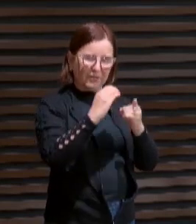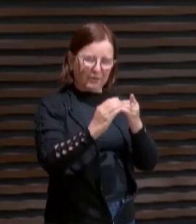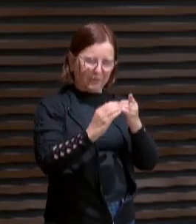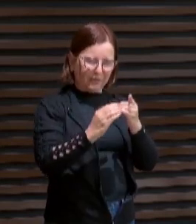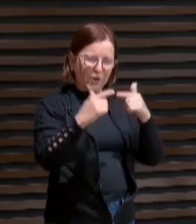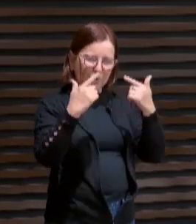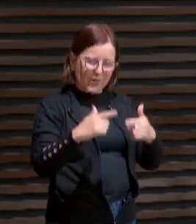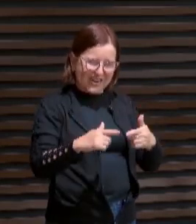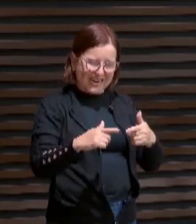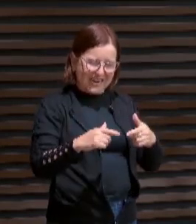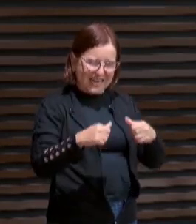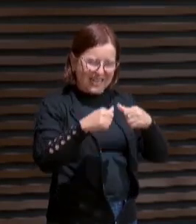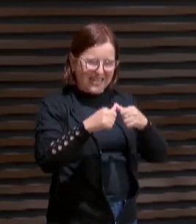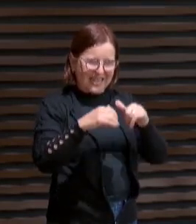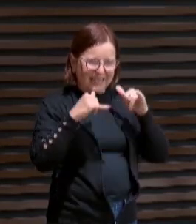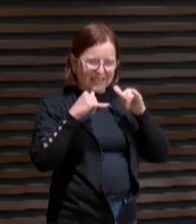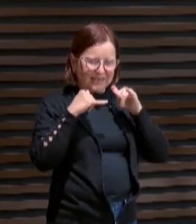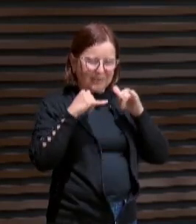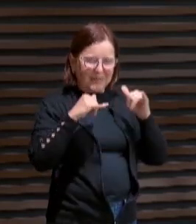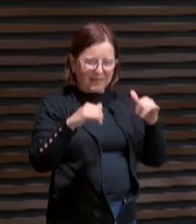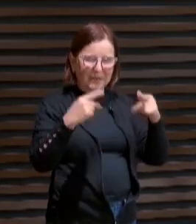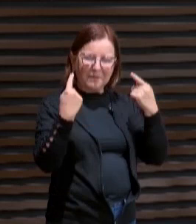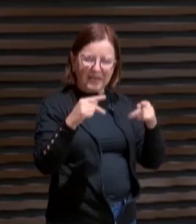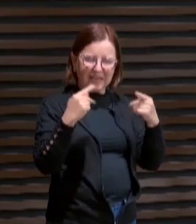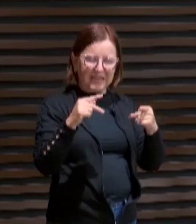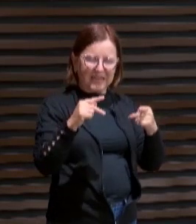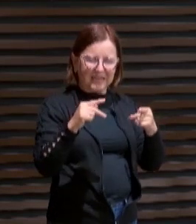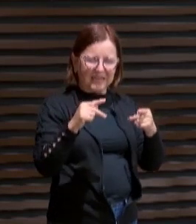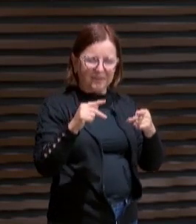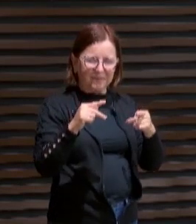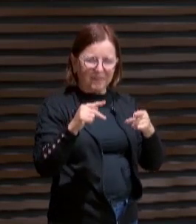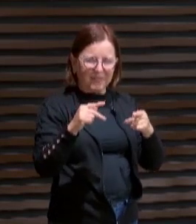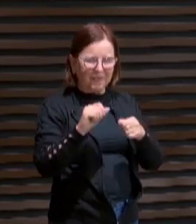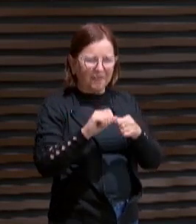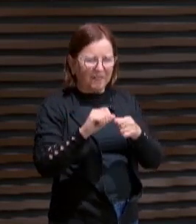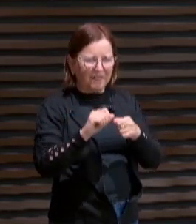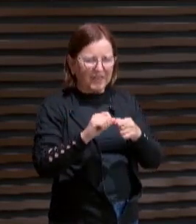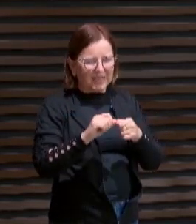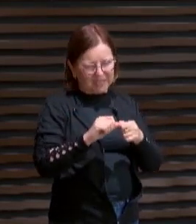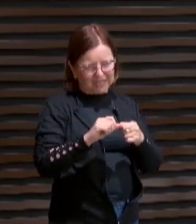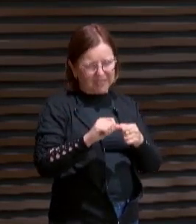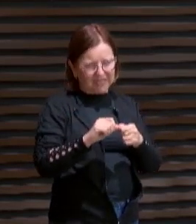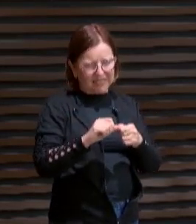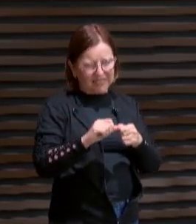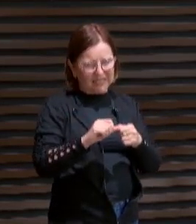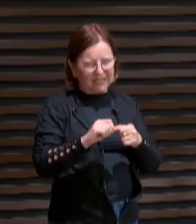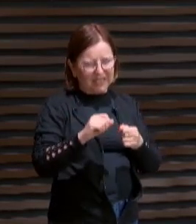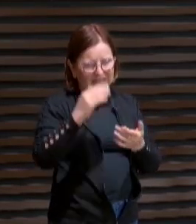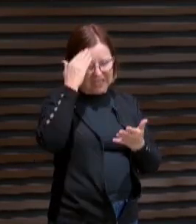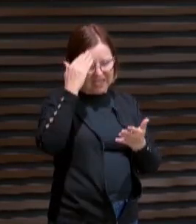mensagem for pregada, traga convicção de pecados e traga sabor